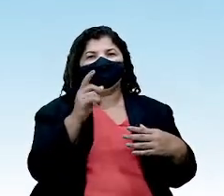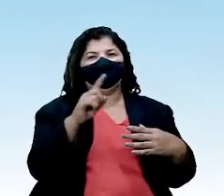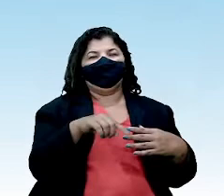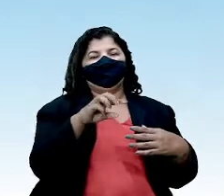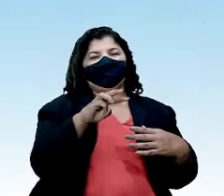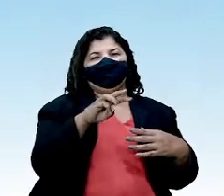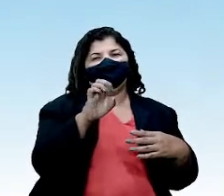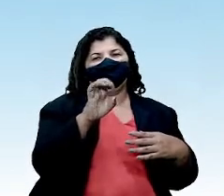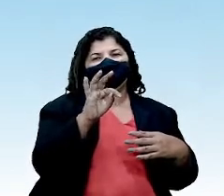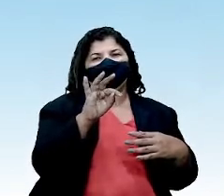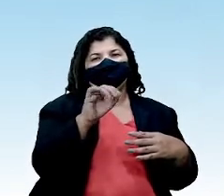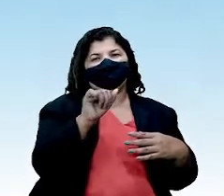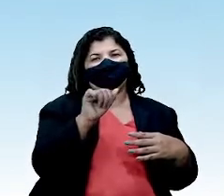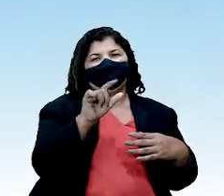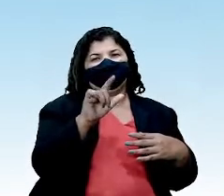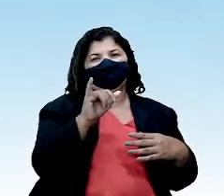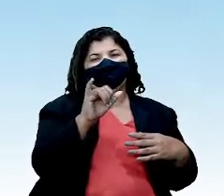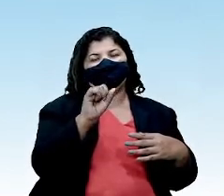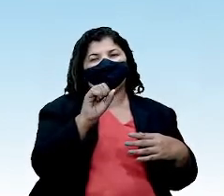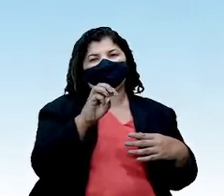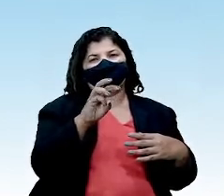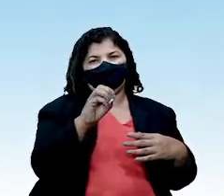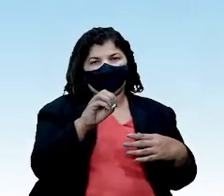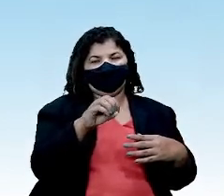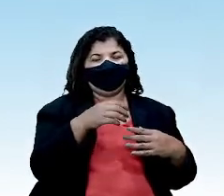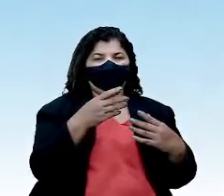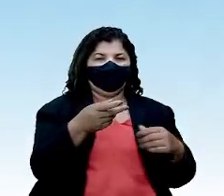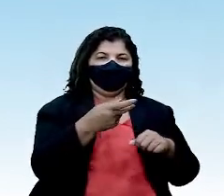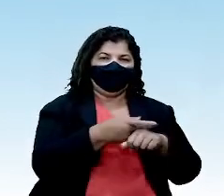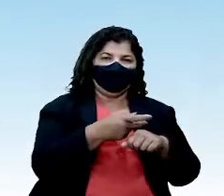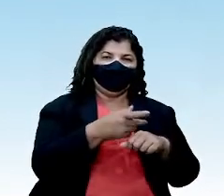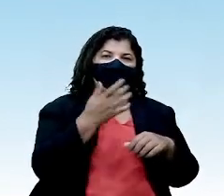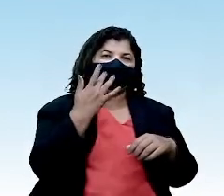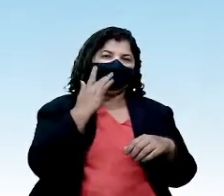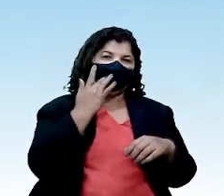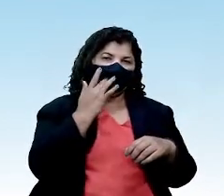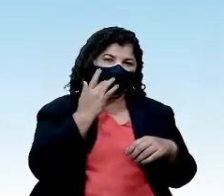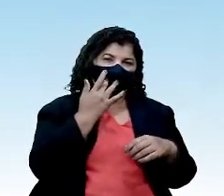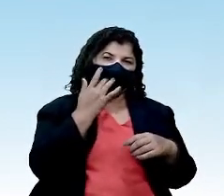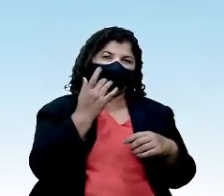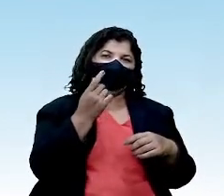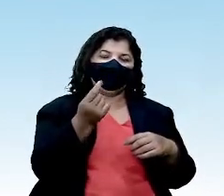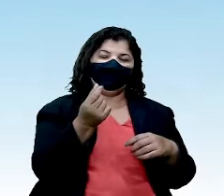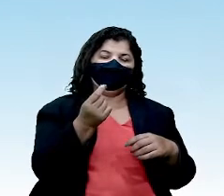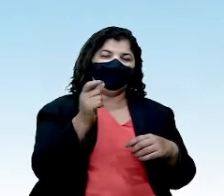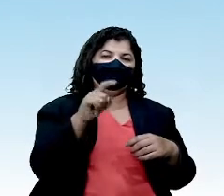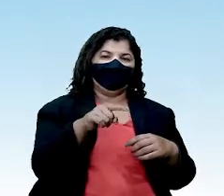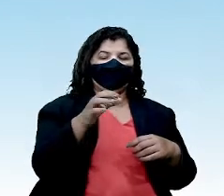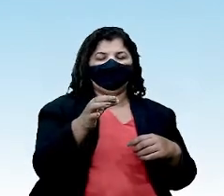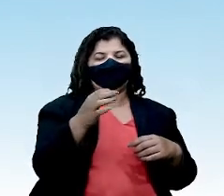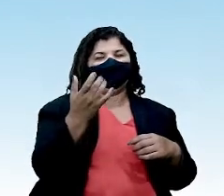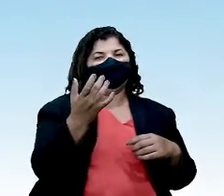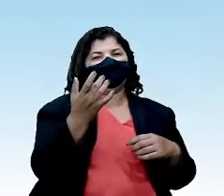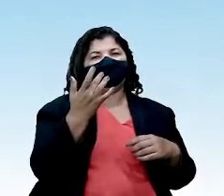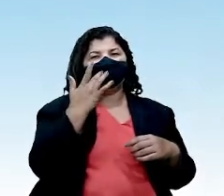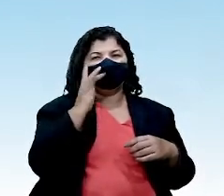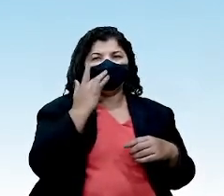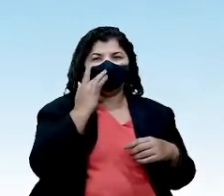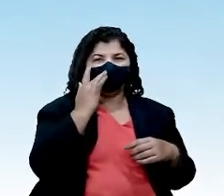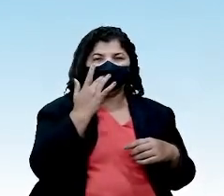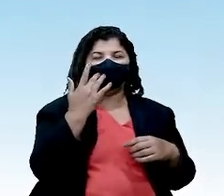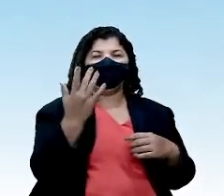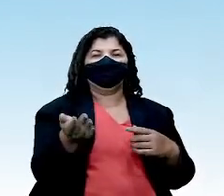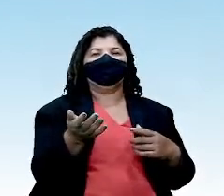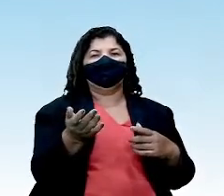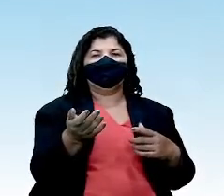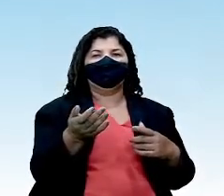Ou seja, que na época o dinheiro era feito de quê? De ouro ou prata. Assim, a forma de reter o